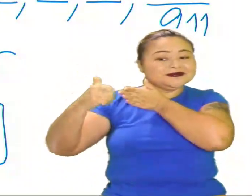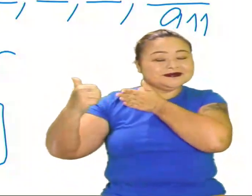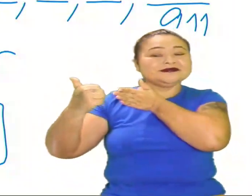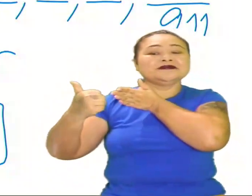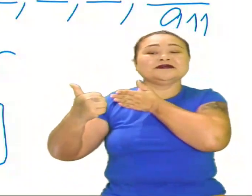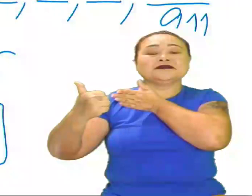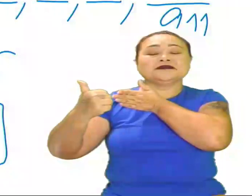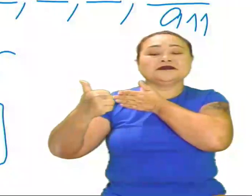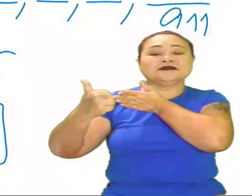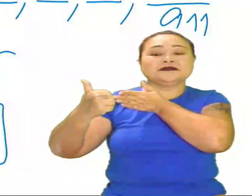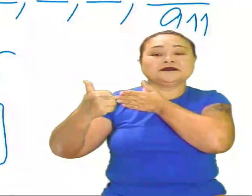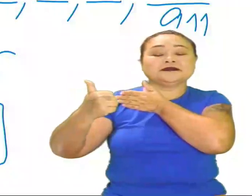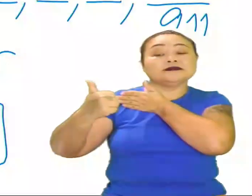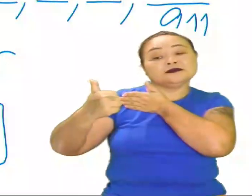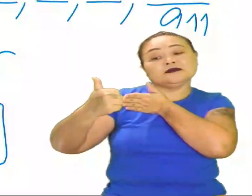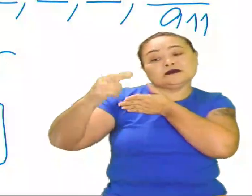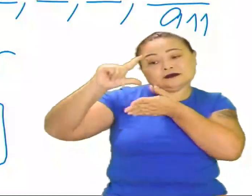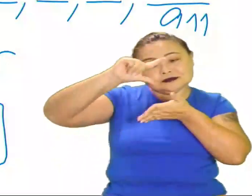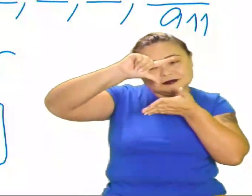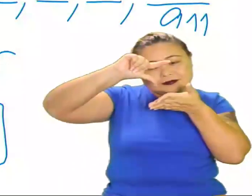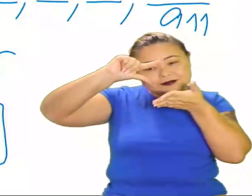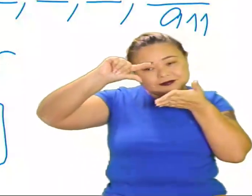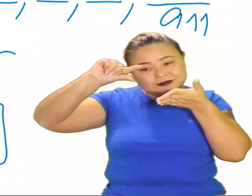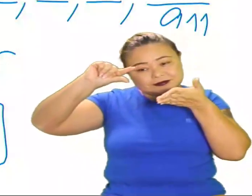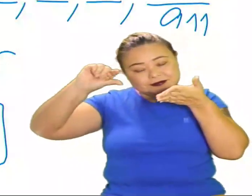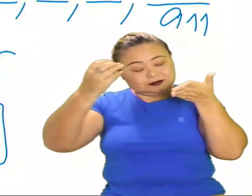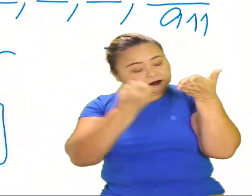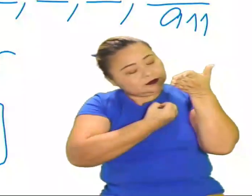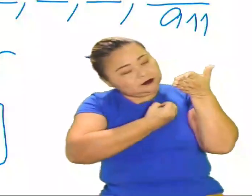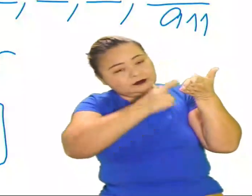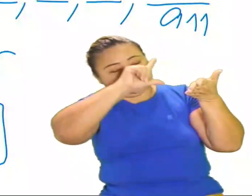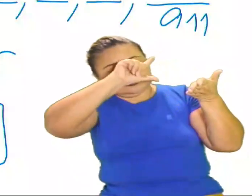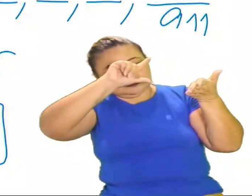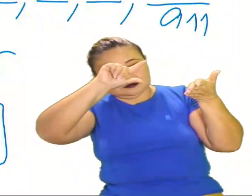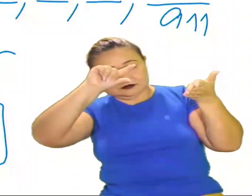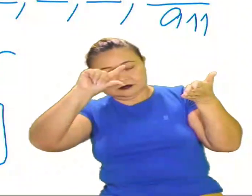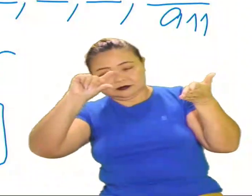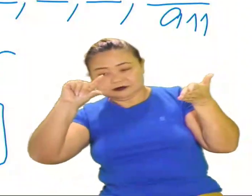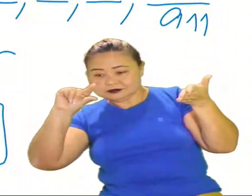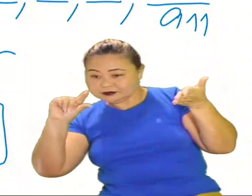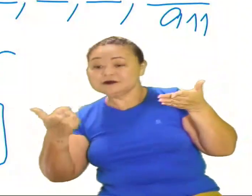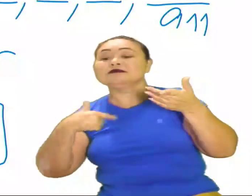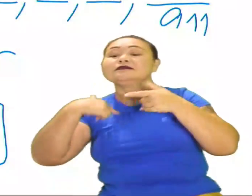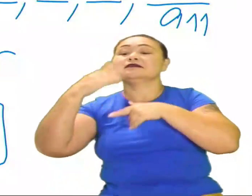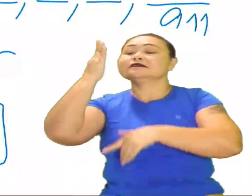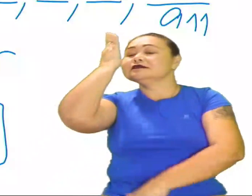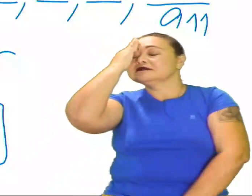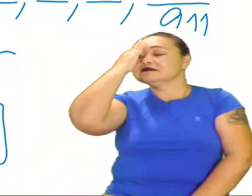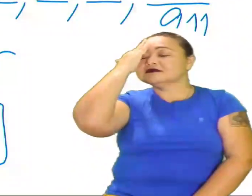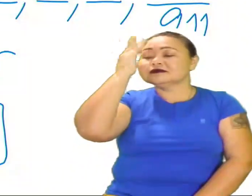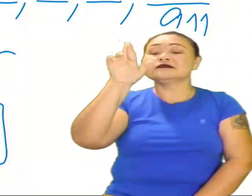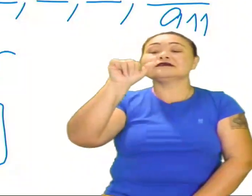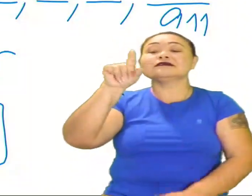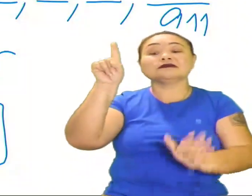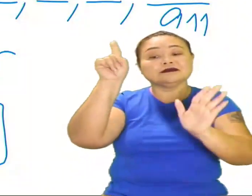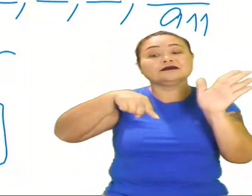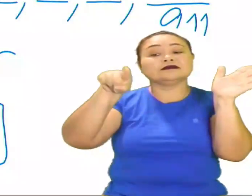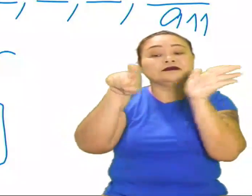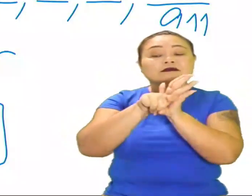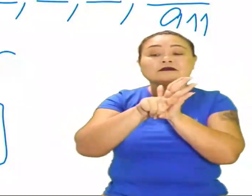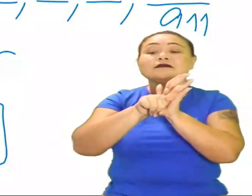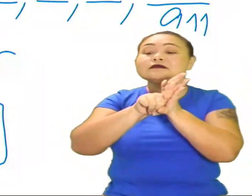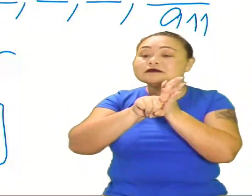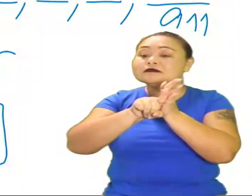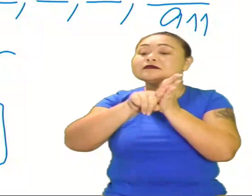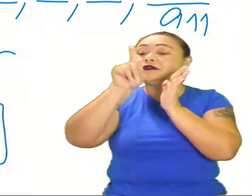foram diminuindo, né? O número ficou em ordem decrescente. Então, a gente já sabe que a razão negativa nos